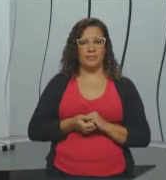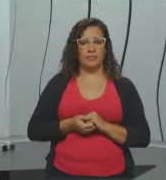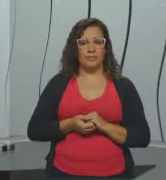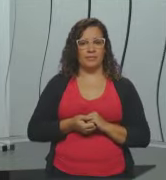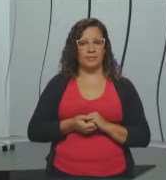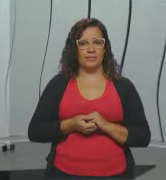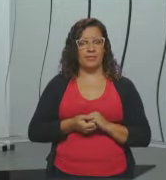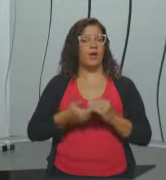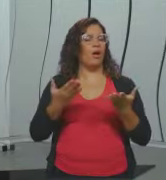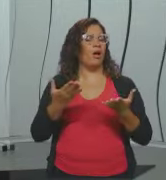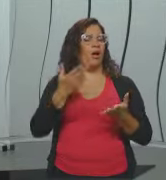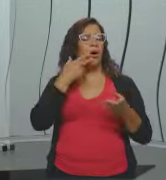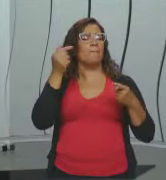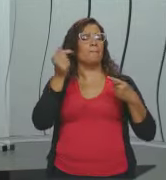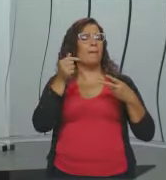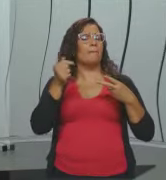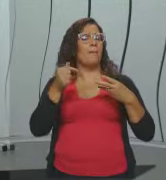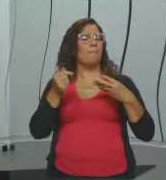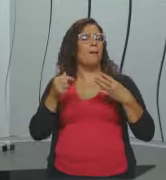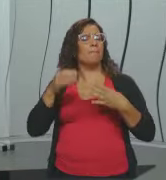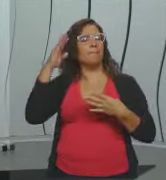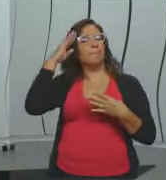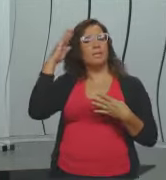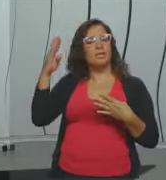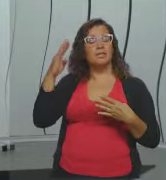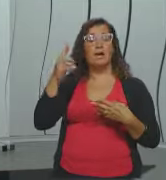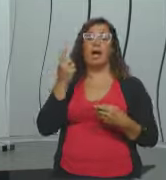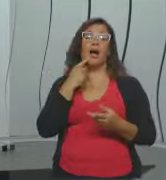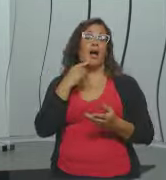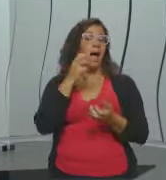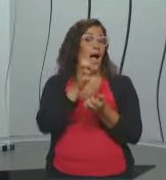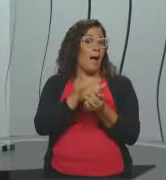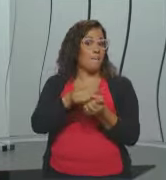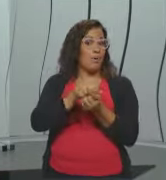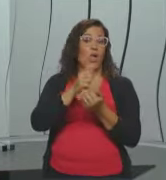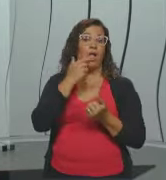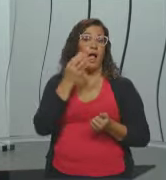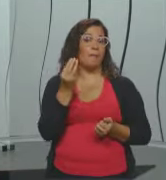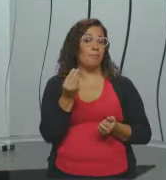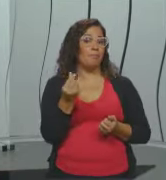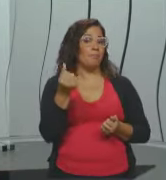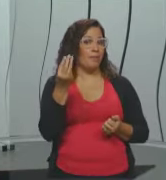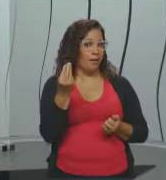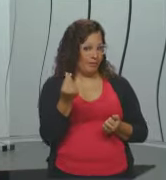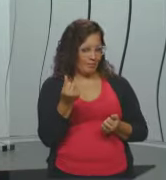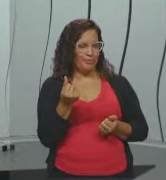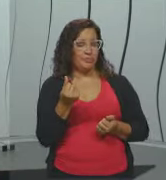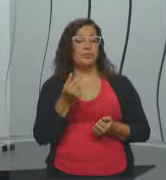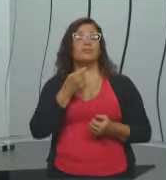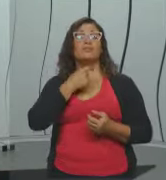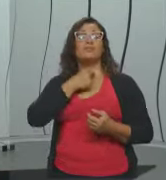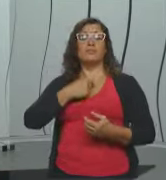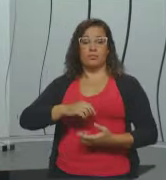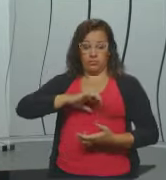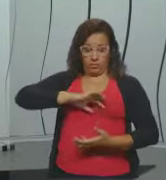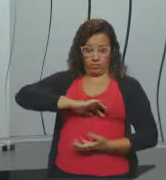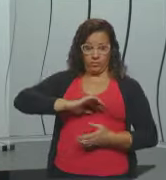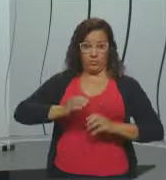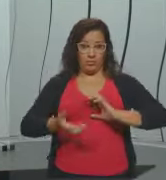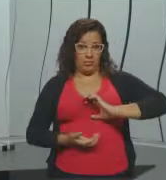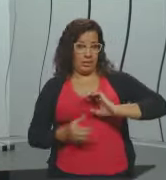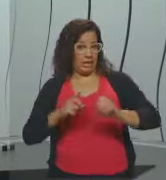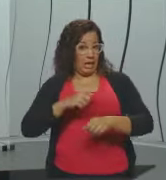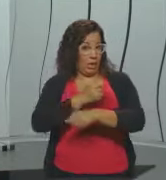Quais foram os pontos principais? A boca, a presença da amilase, que digere amido. Estômago, que tem o suco